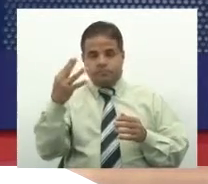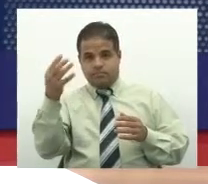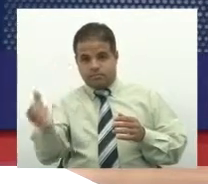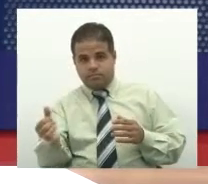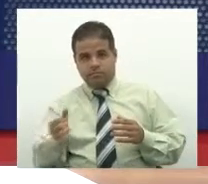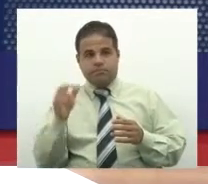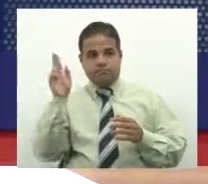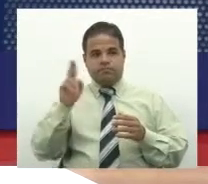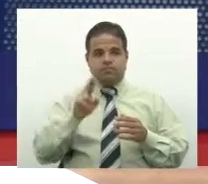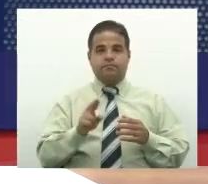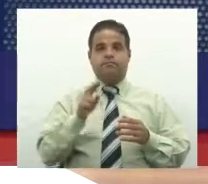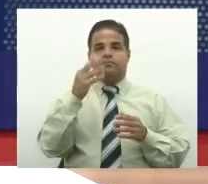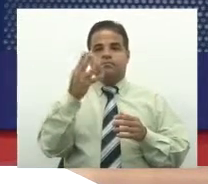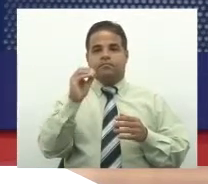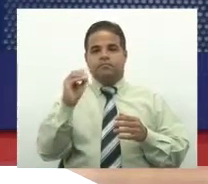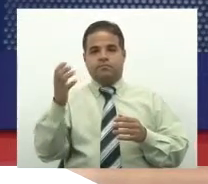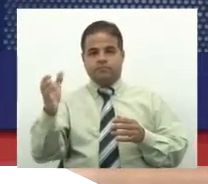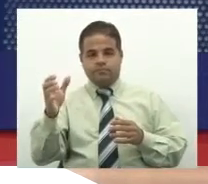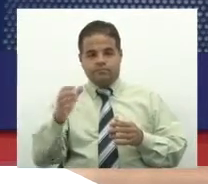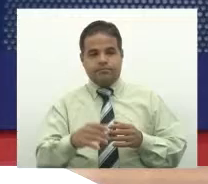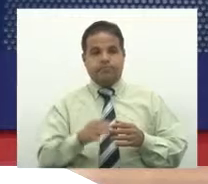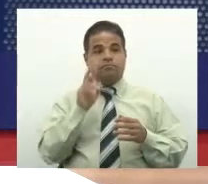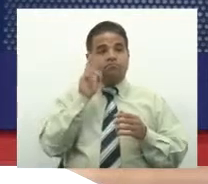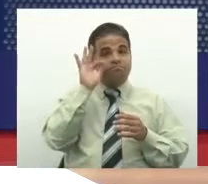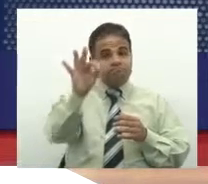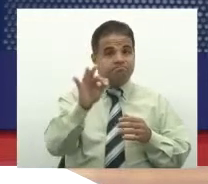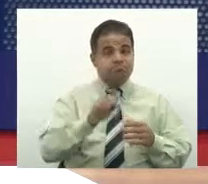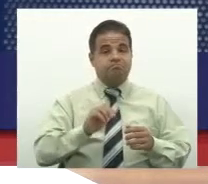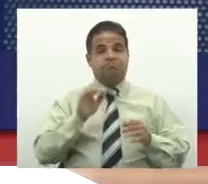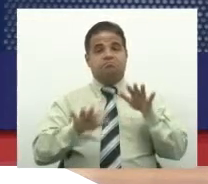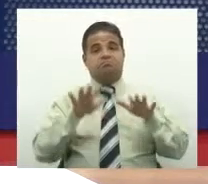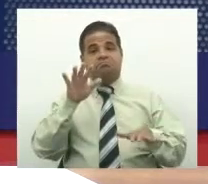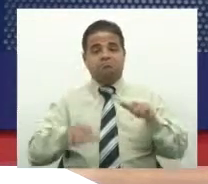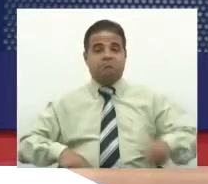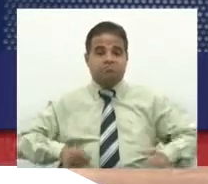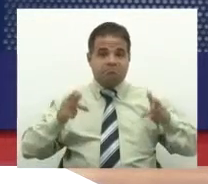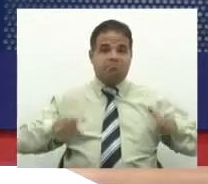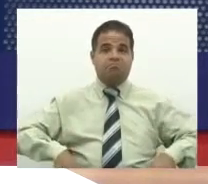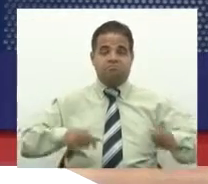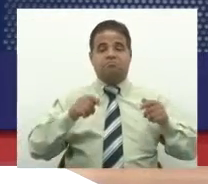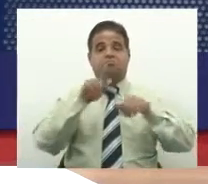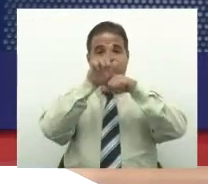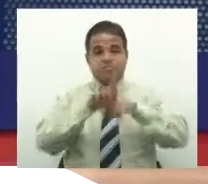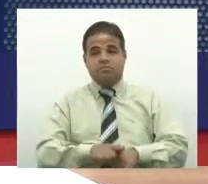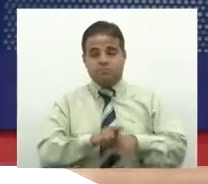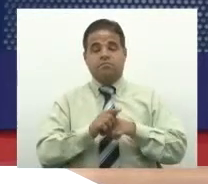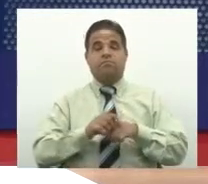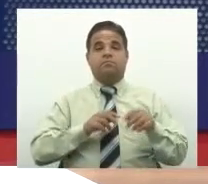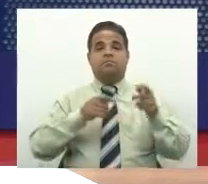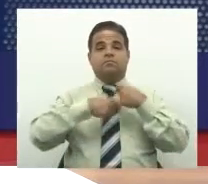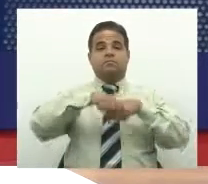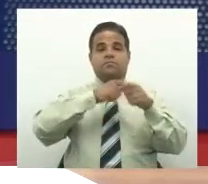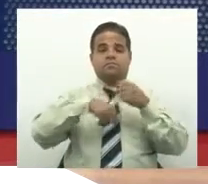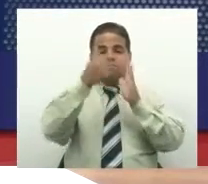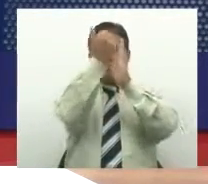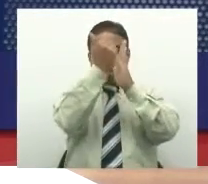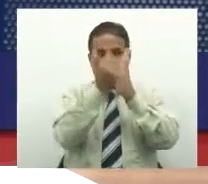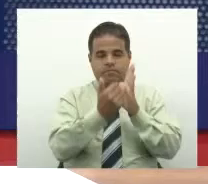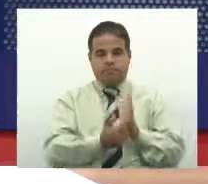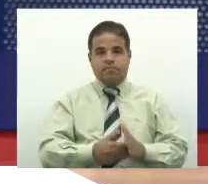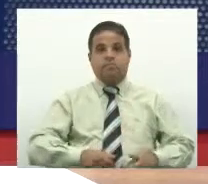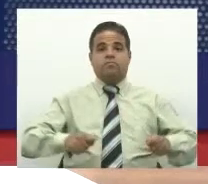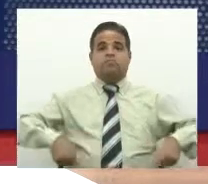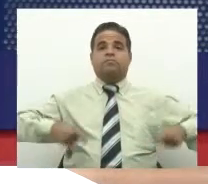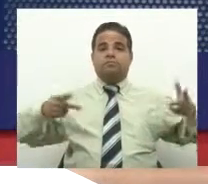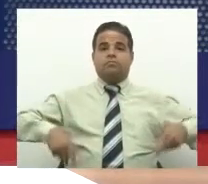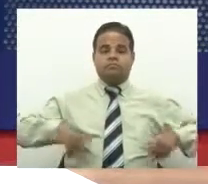R$ 3.636.346,40, a previsão é que sejam gastos com gestão e administração do programa, folha de